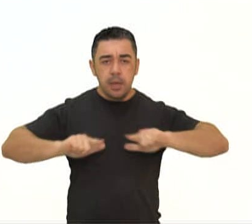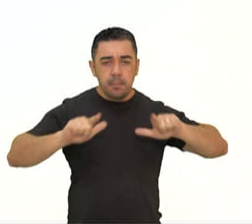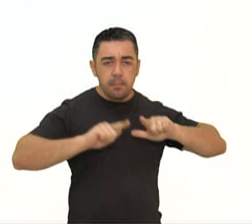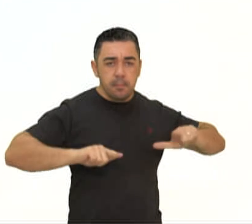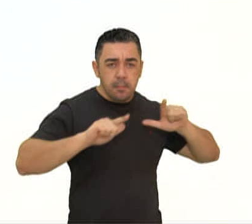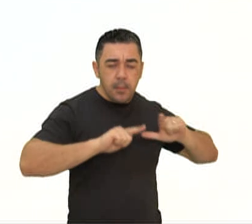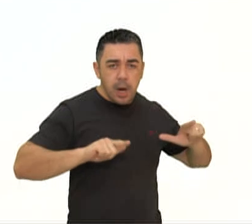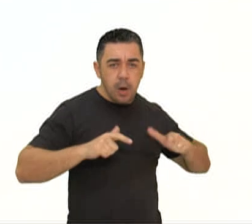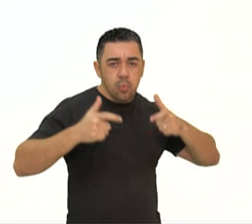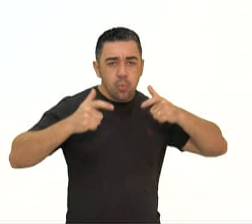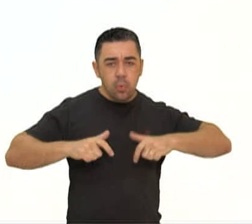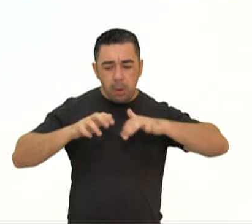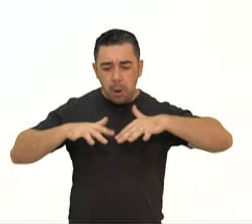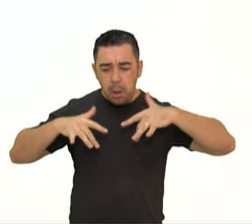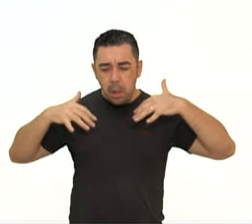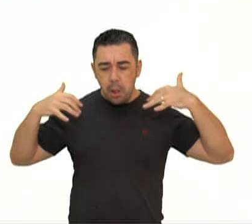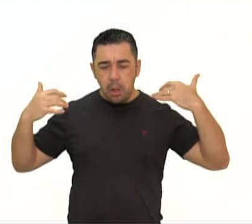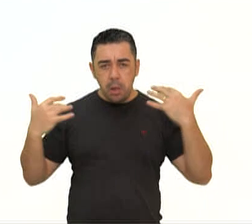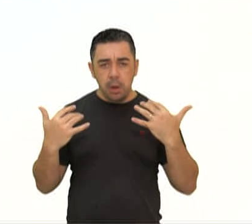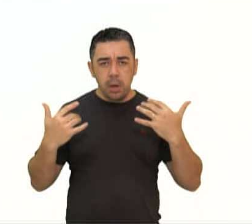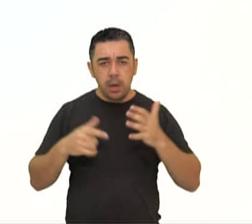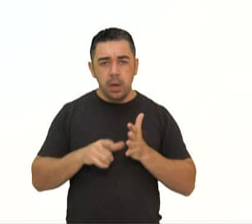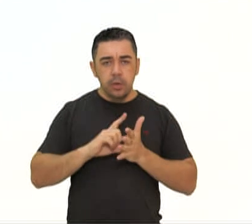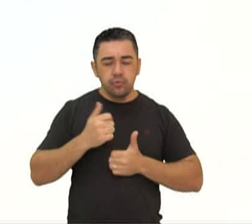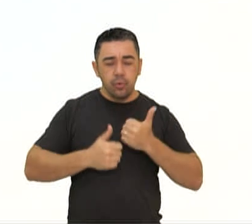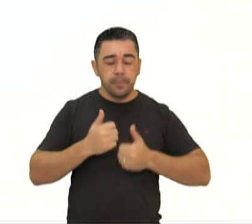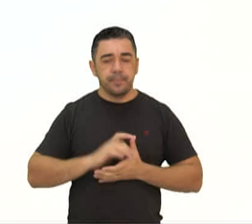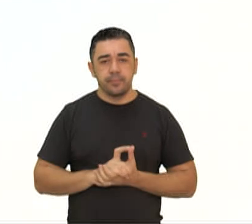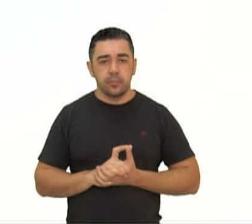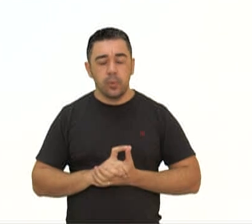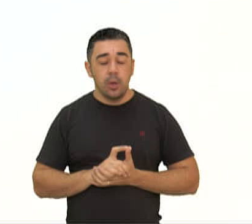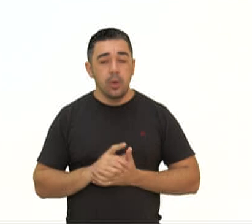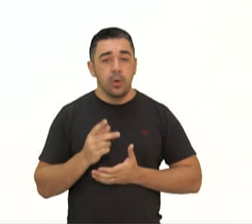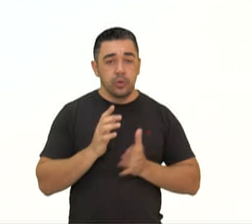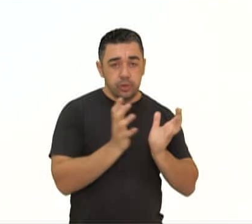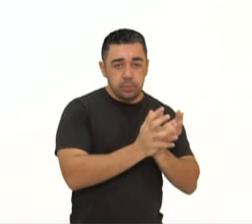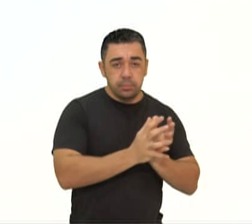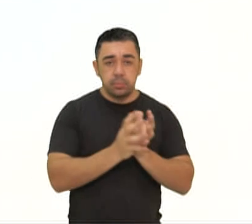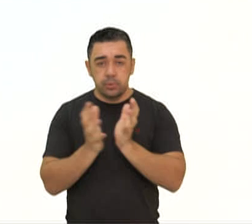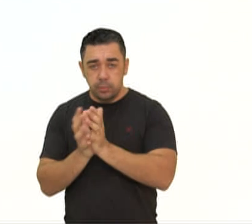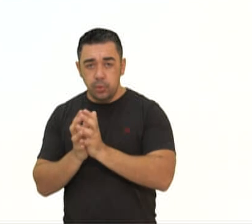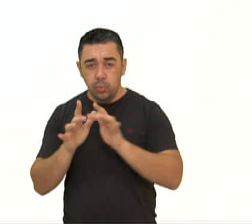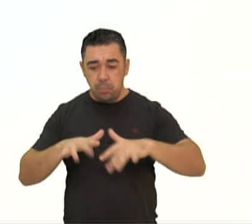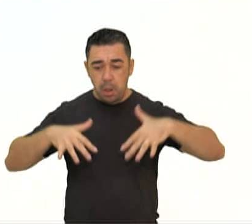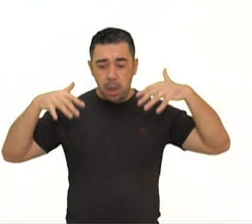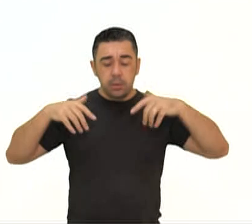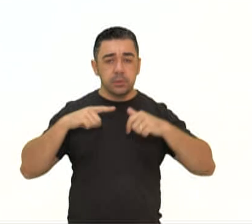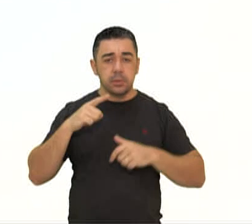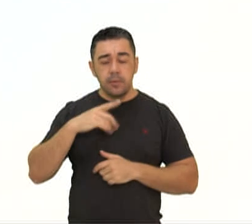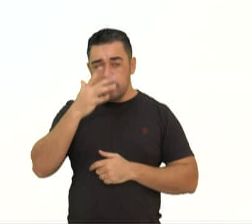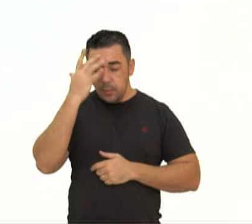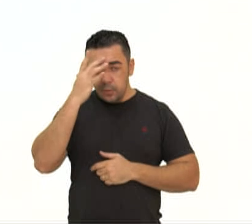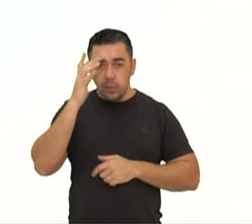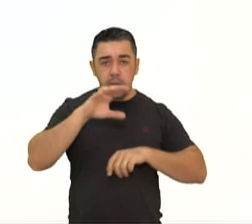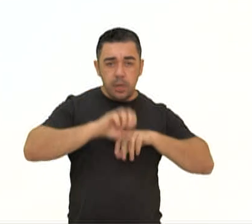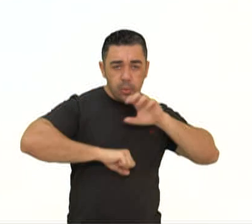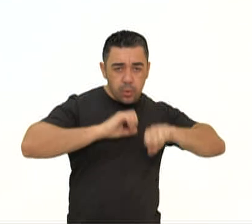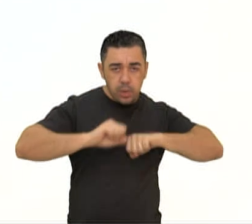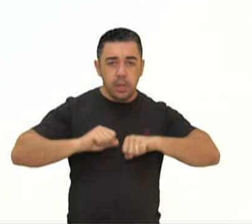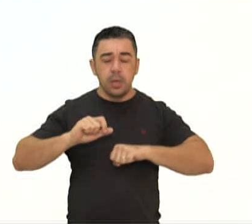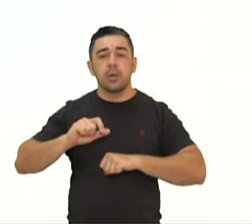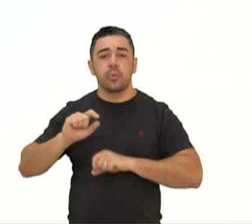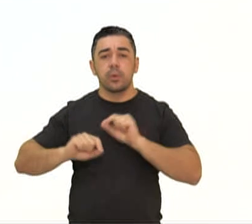de lixo, membros das duas torcidas recolheram resíduos nas arenas onde as seleções de